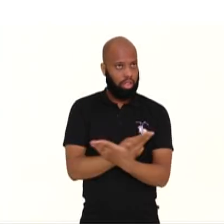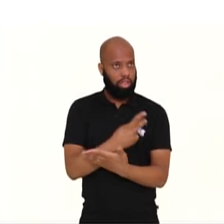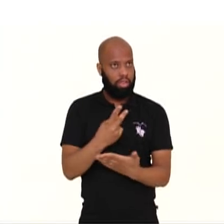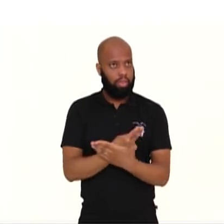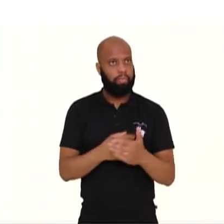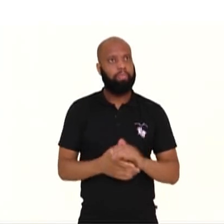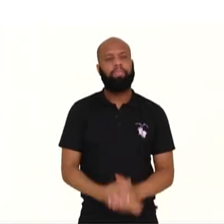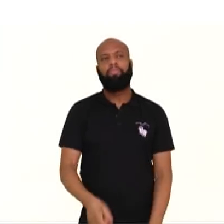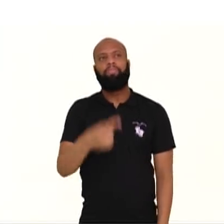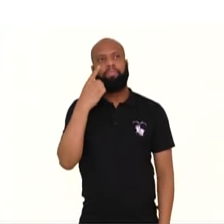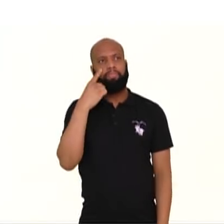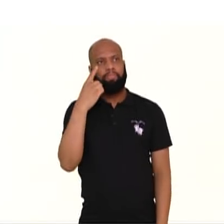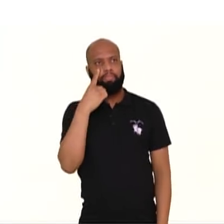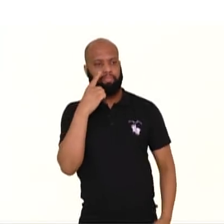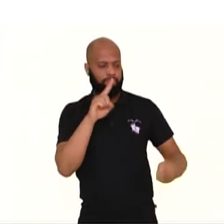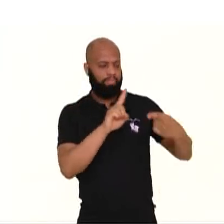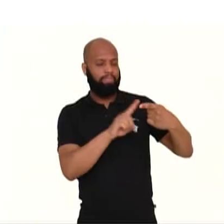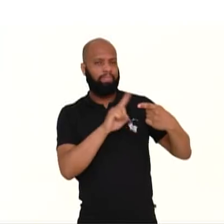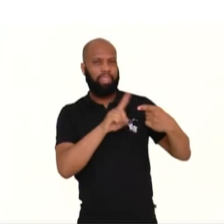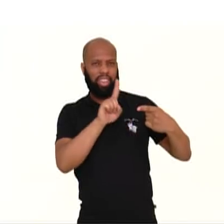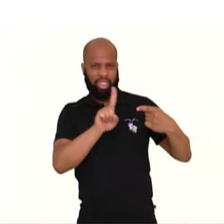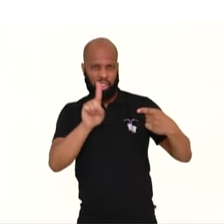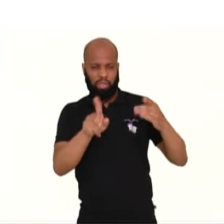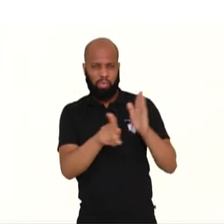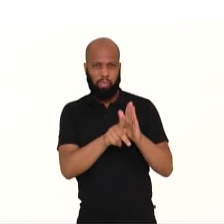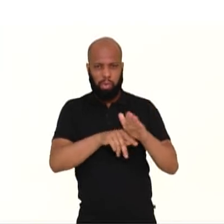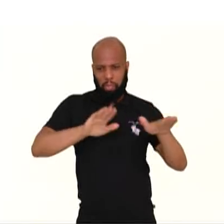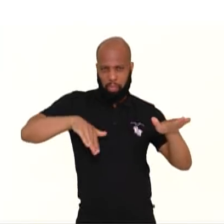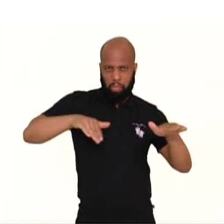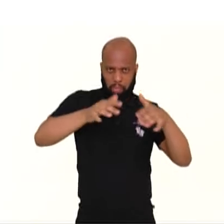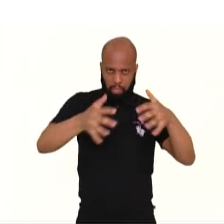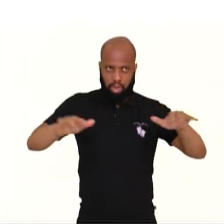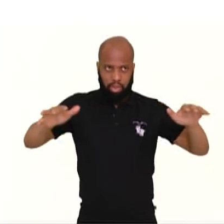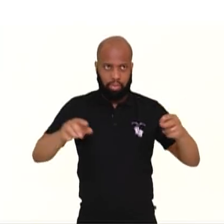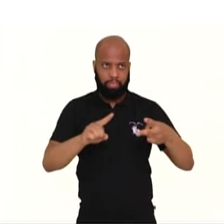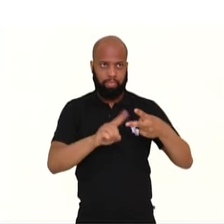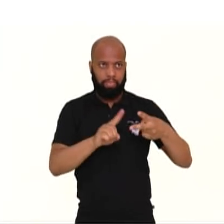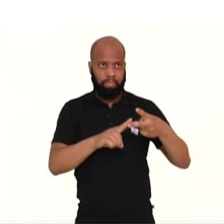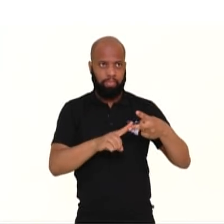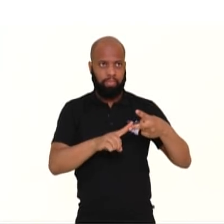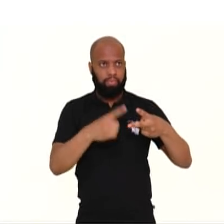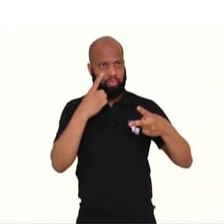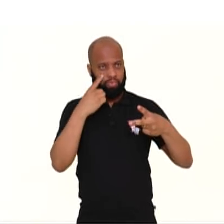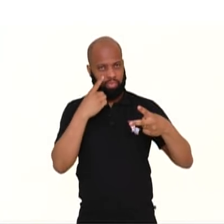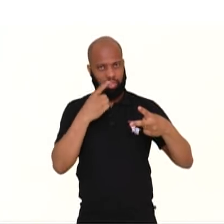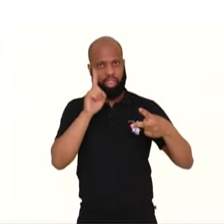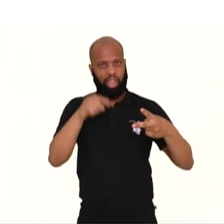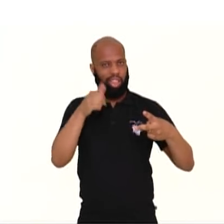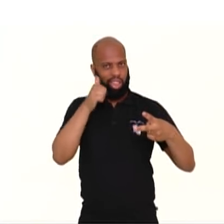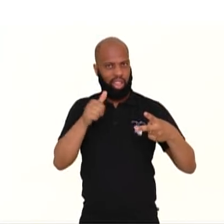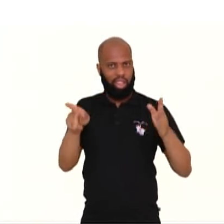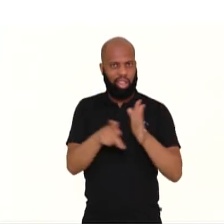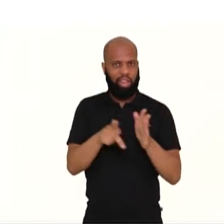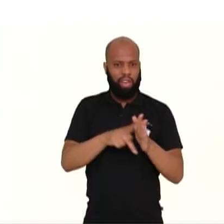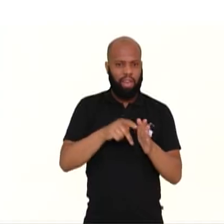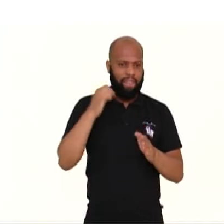A, Poseidon é o deus dos mares. B, Ártemis, a deusa da